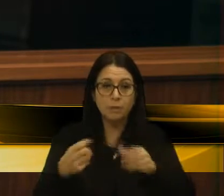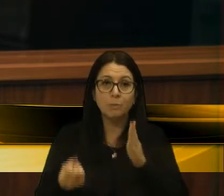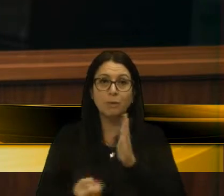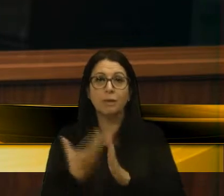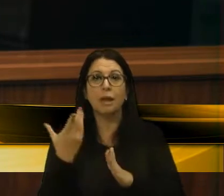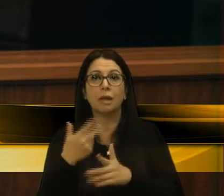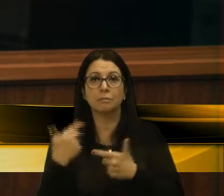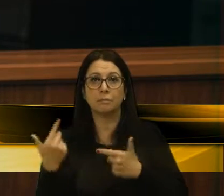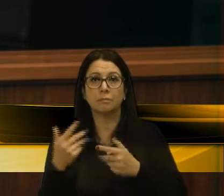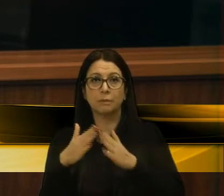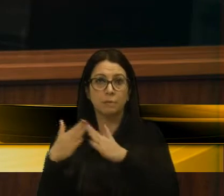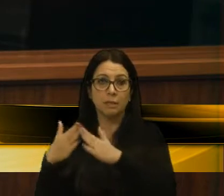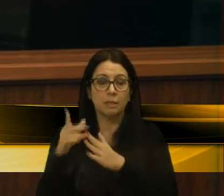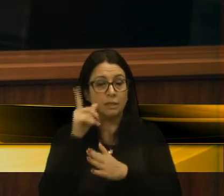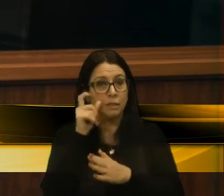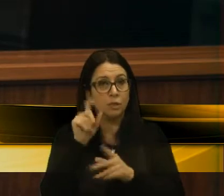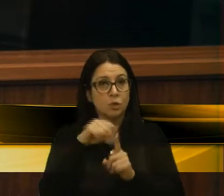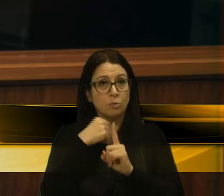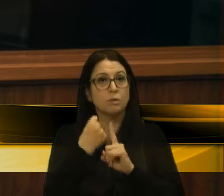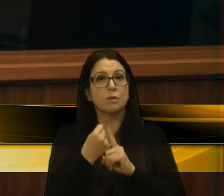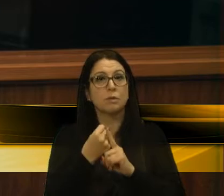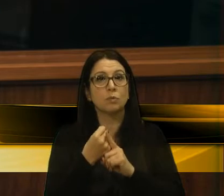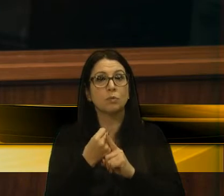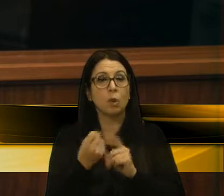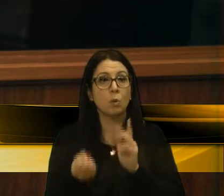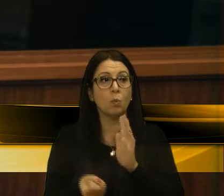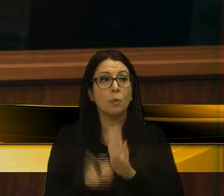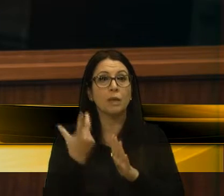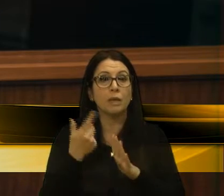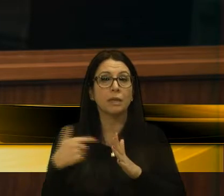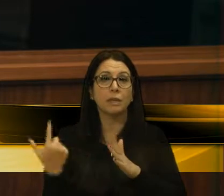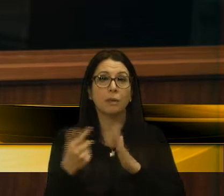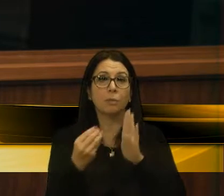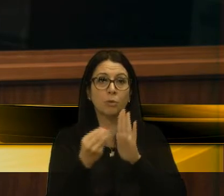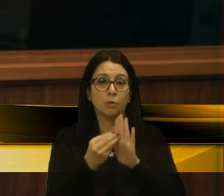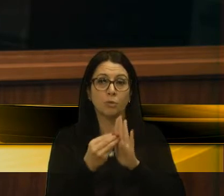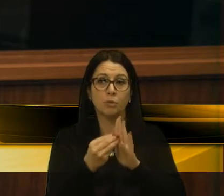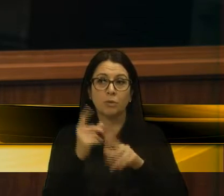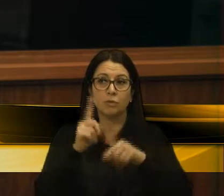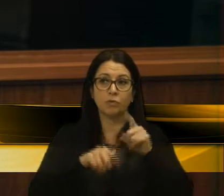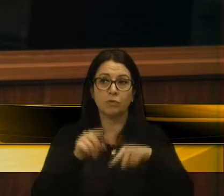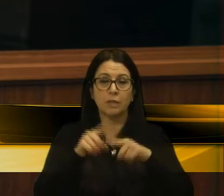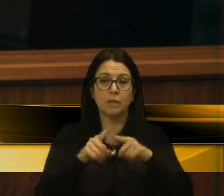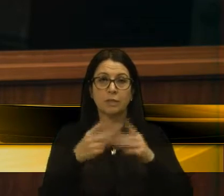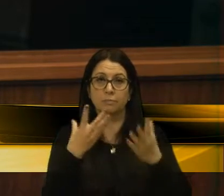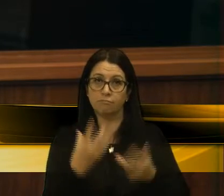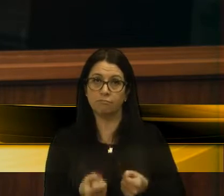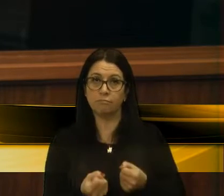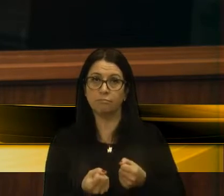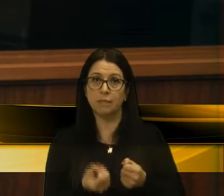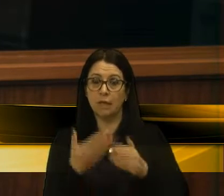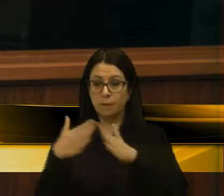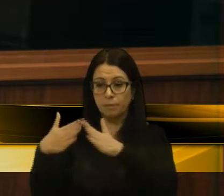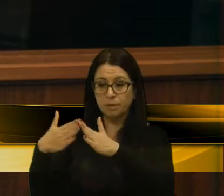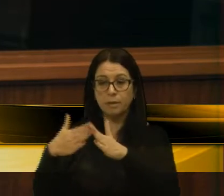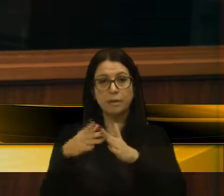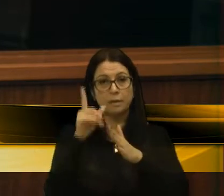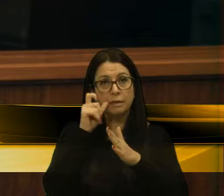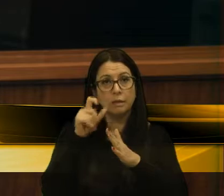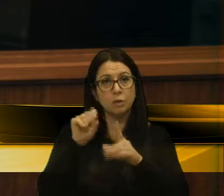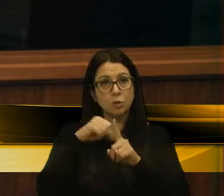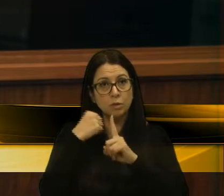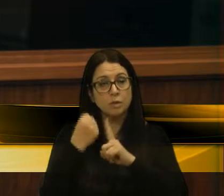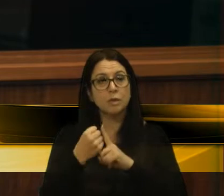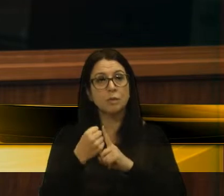fomento de habitação de interesse social. Então, a gente cria e a gente coloca, então, das atividades permitidas, a habitação de interesse social